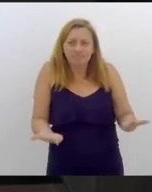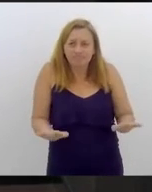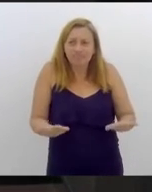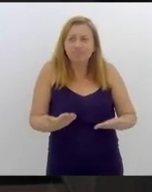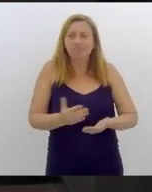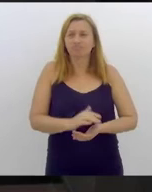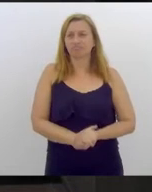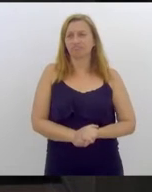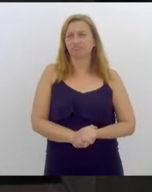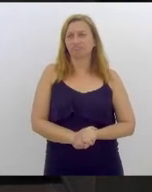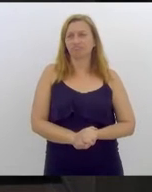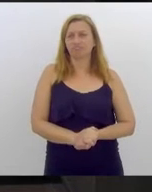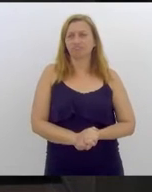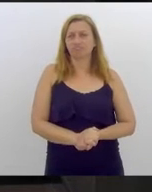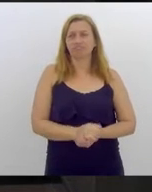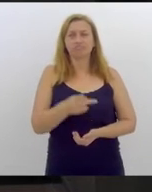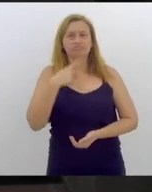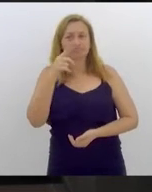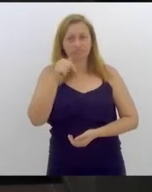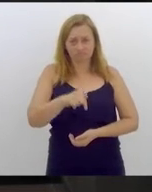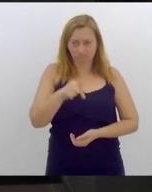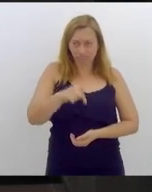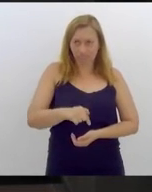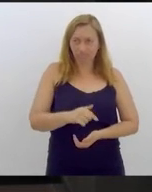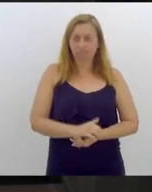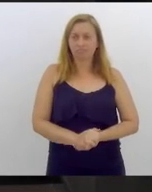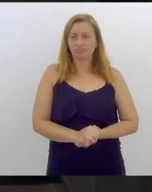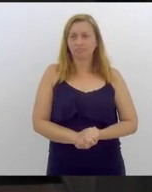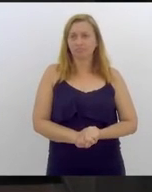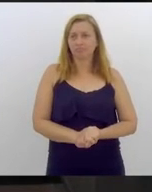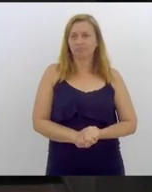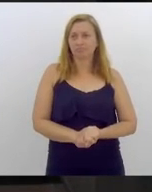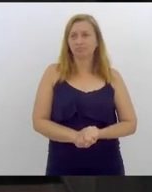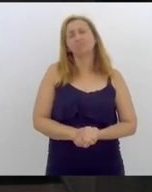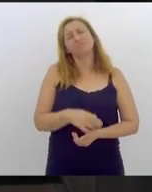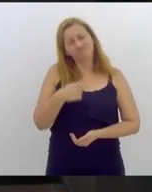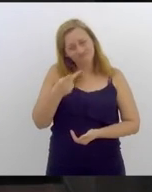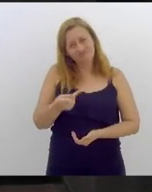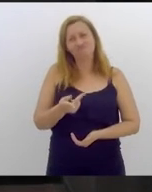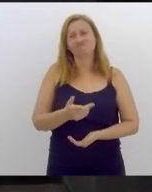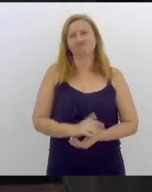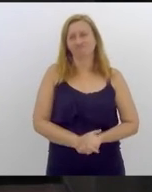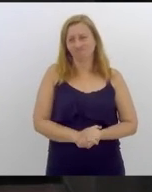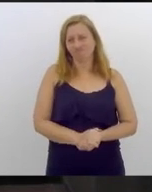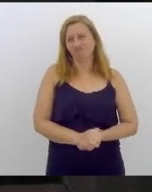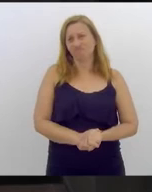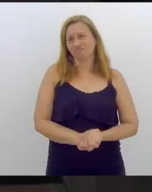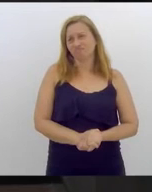isso aqui a termo para dizer